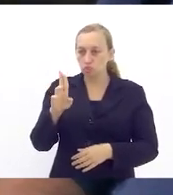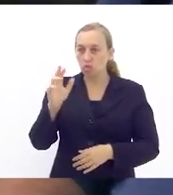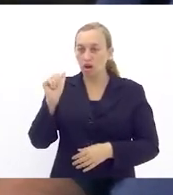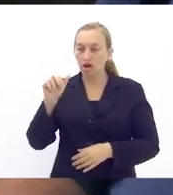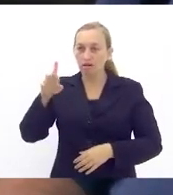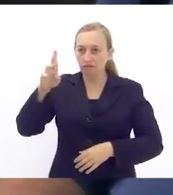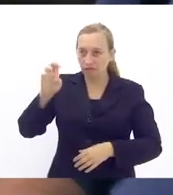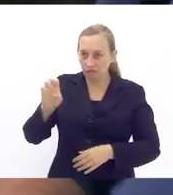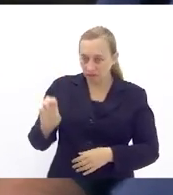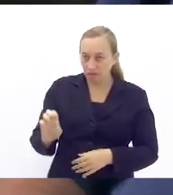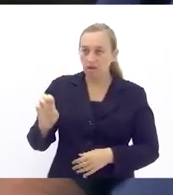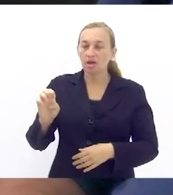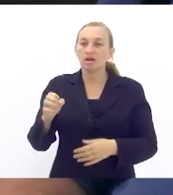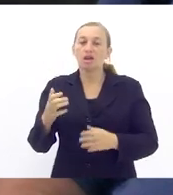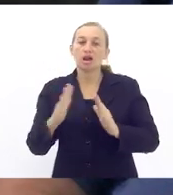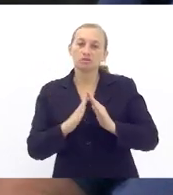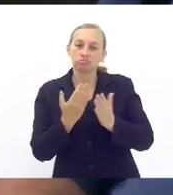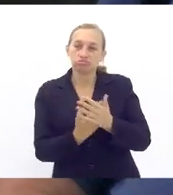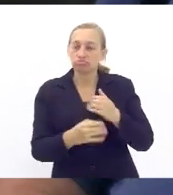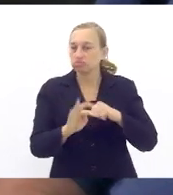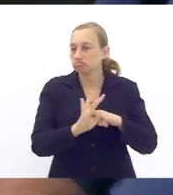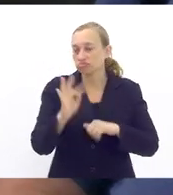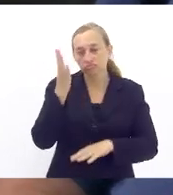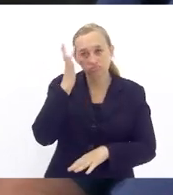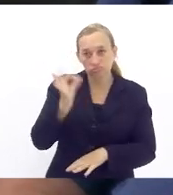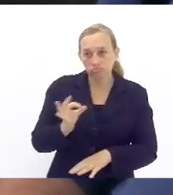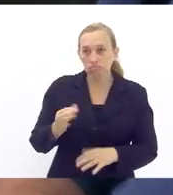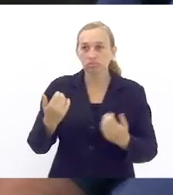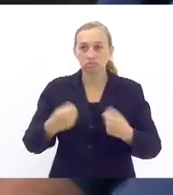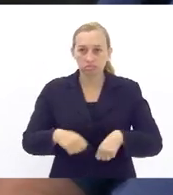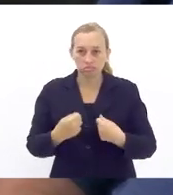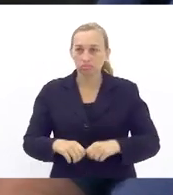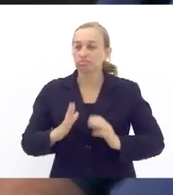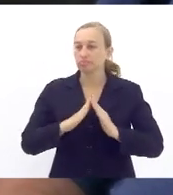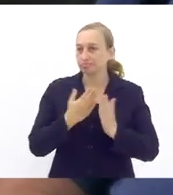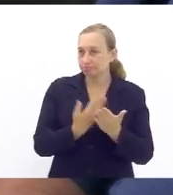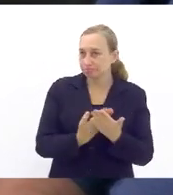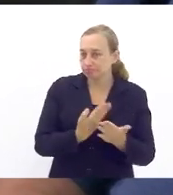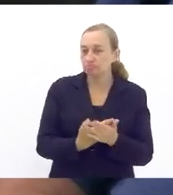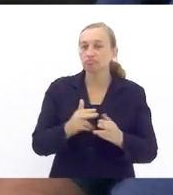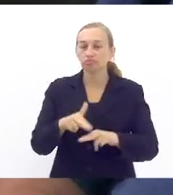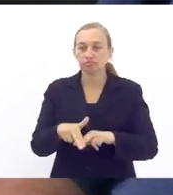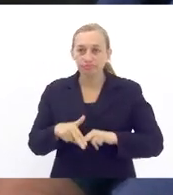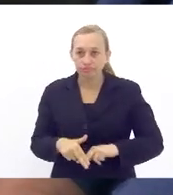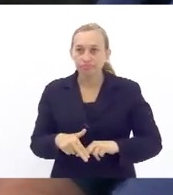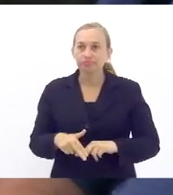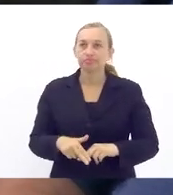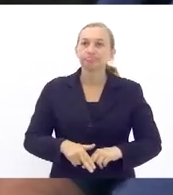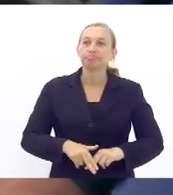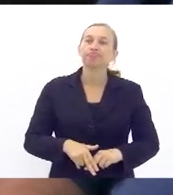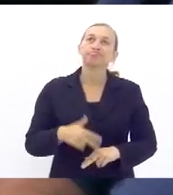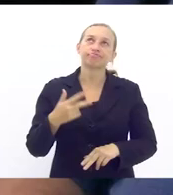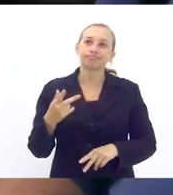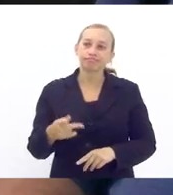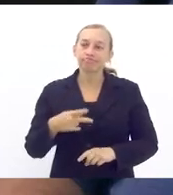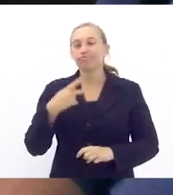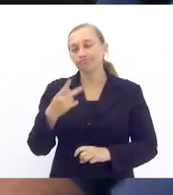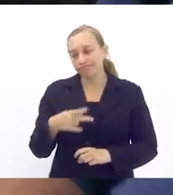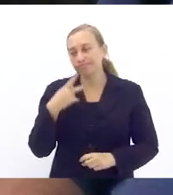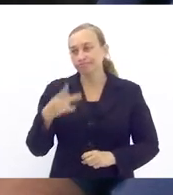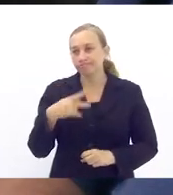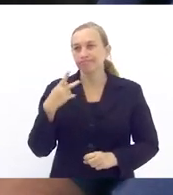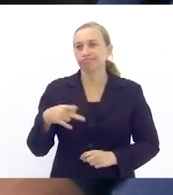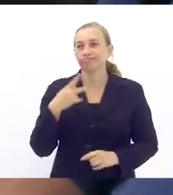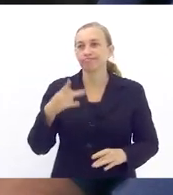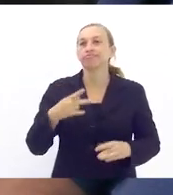faz até que não entende as especificidades da Martins Pena e é por isso que a gente fica o tempo todo tentando falar o